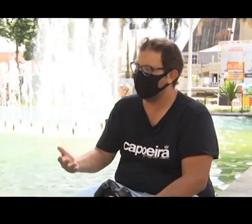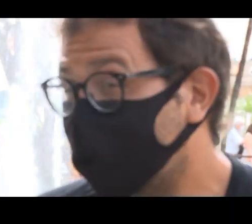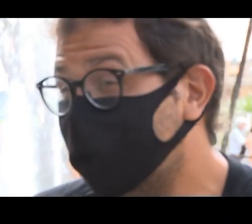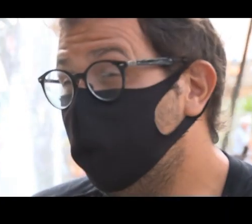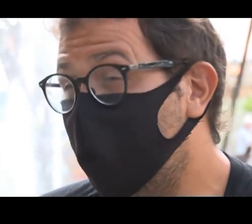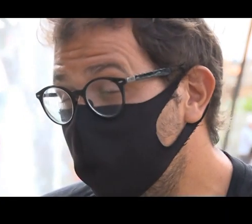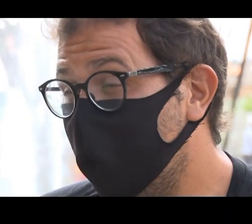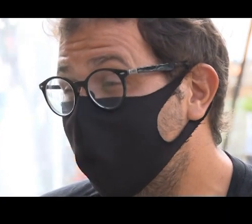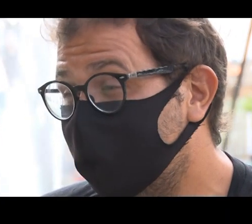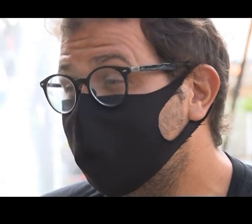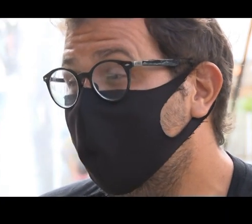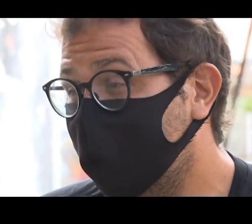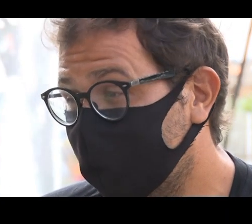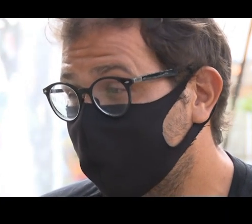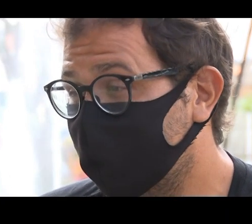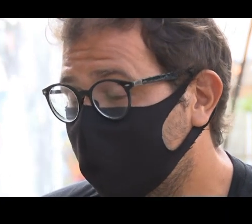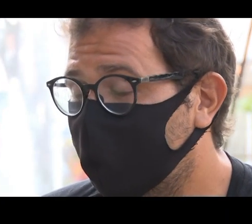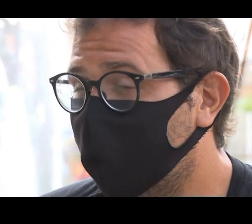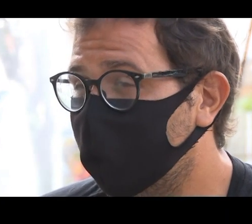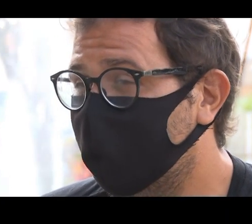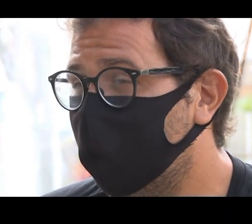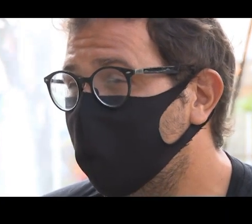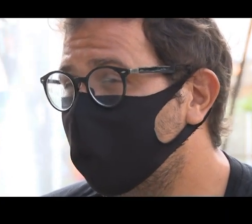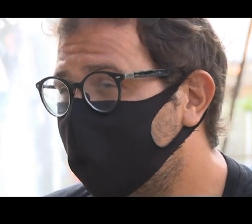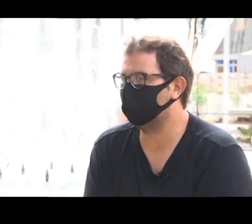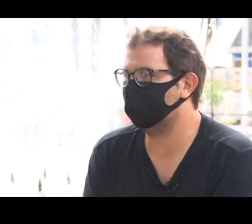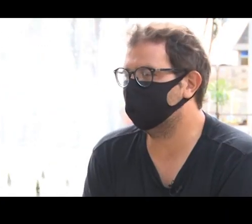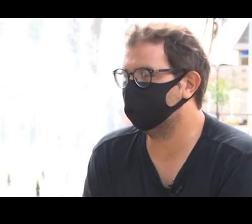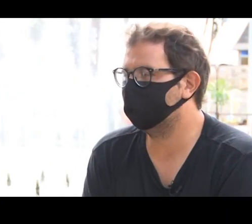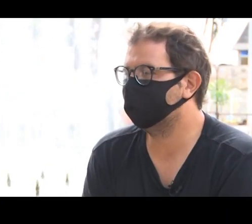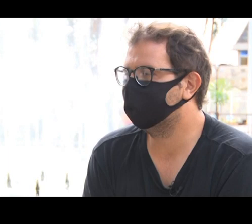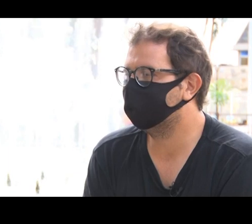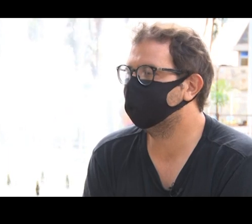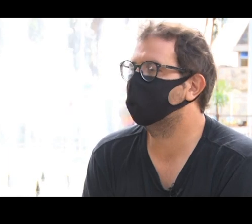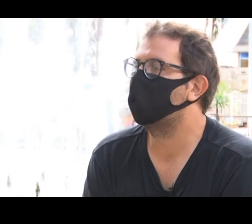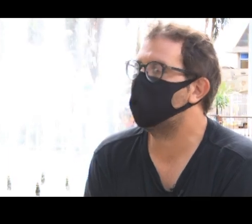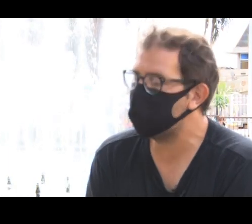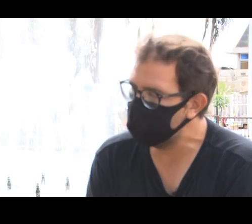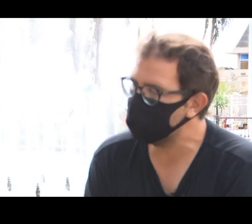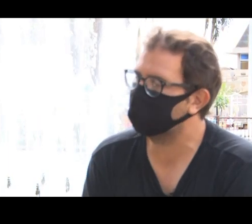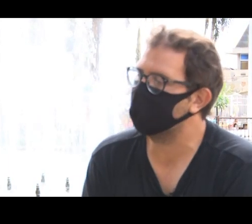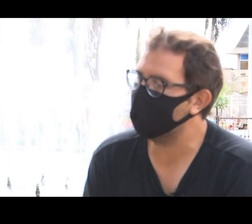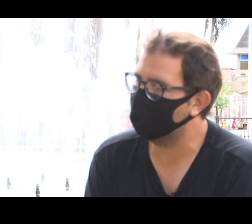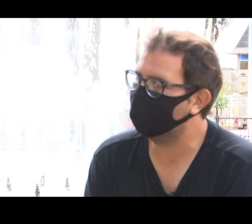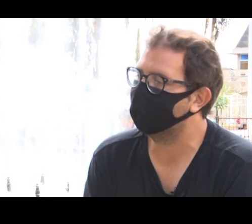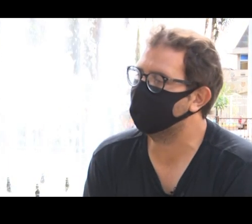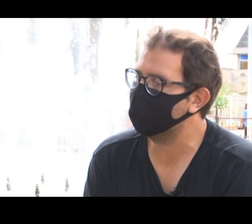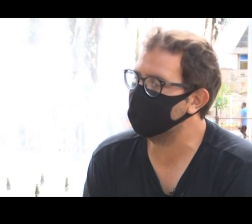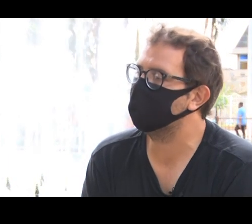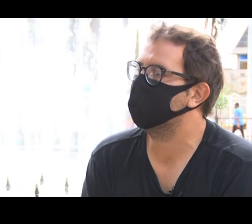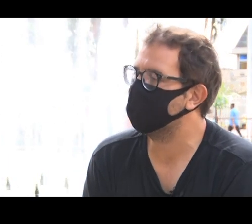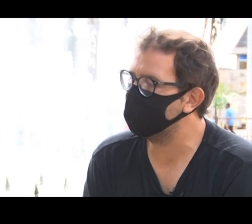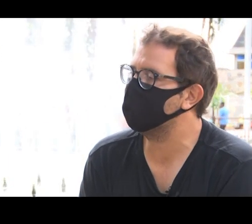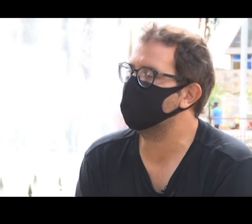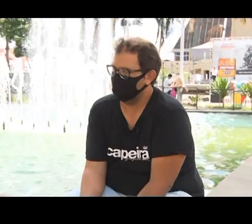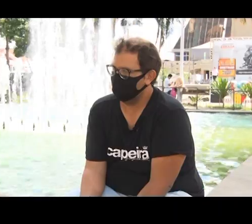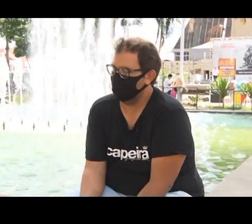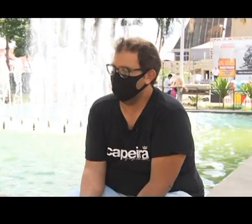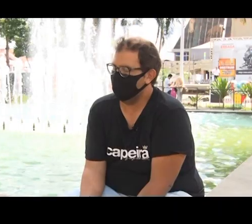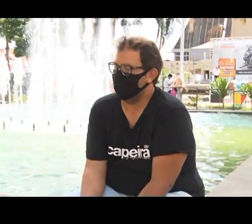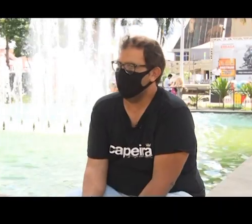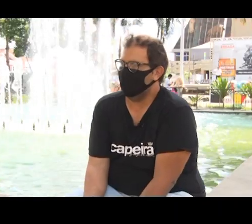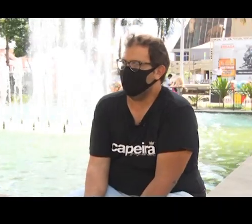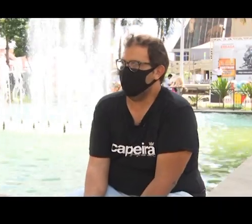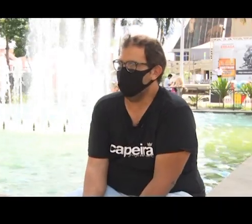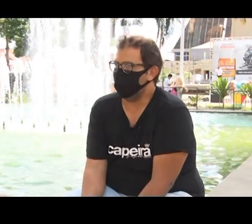dia. E nesses quase 20 anos de profissão, Guilherme resume o que foram os últimos 12 meses